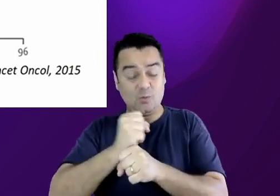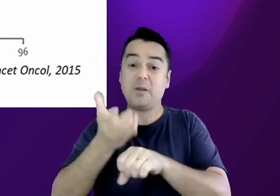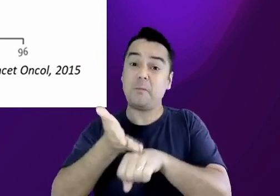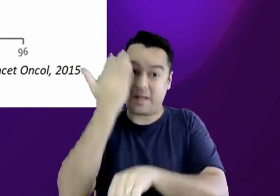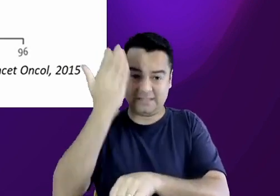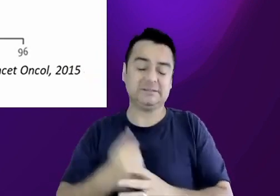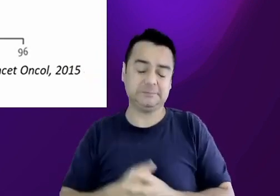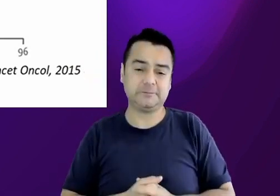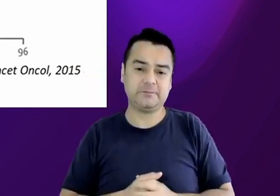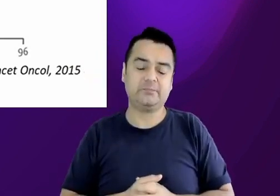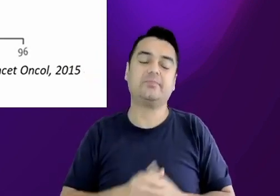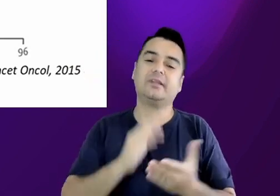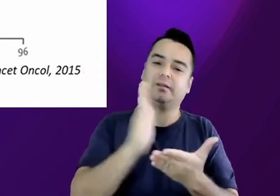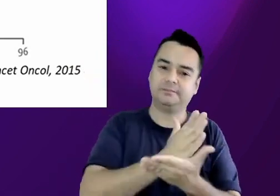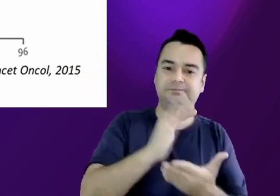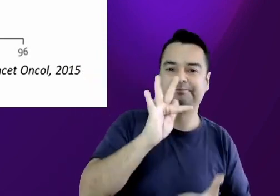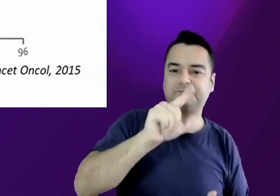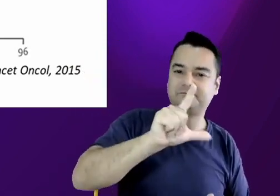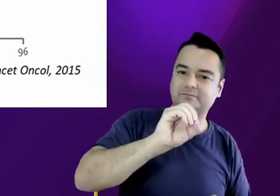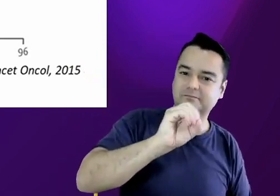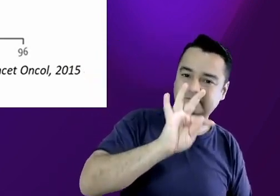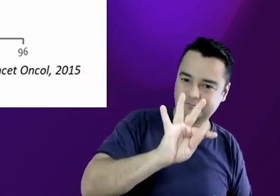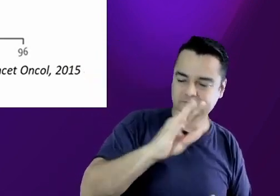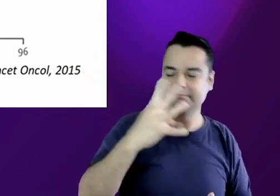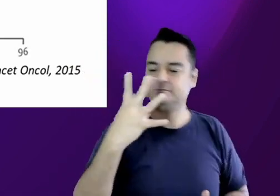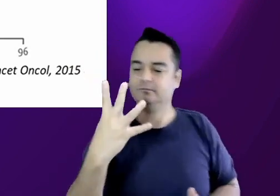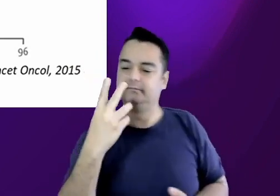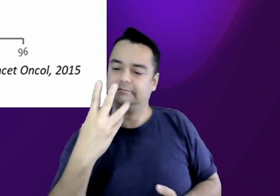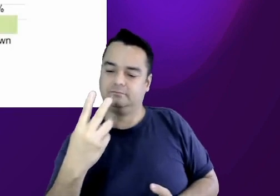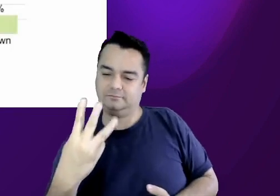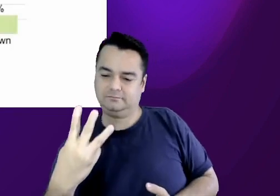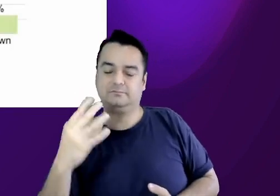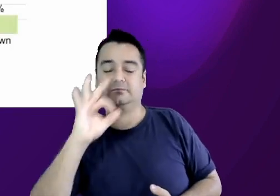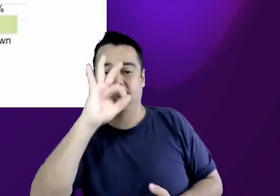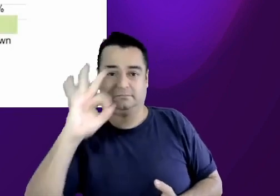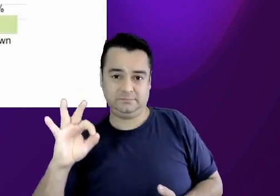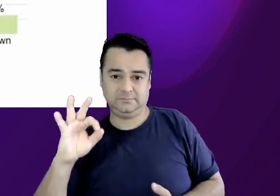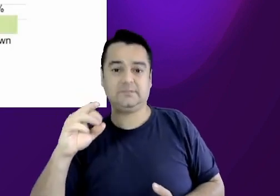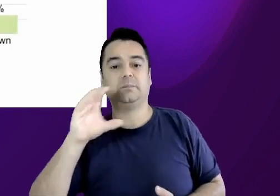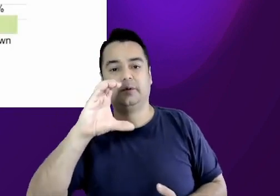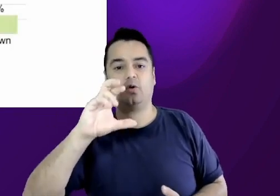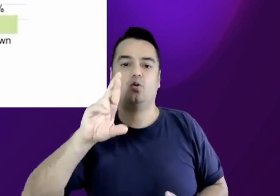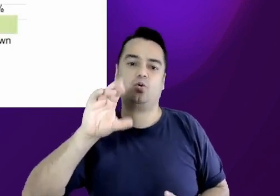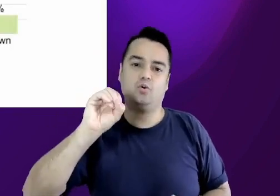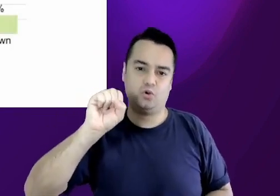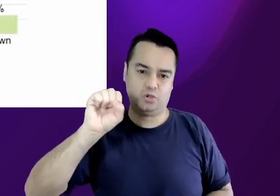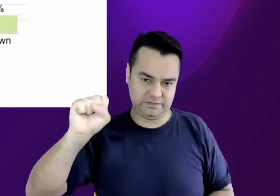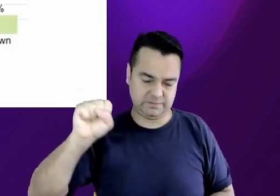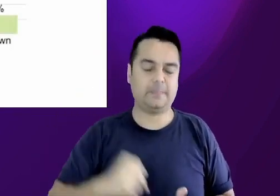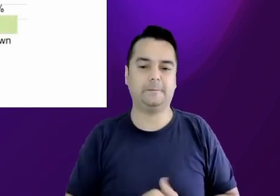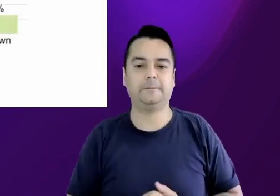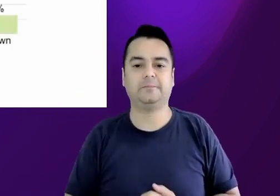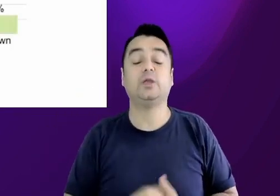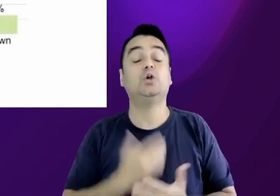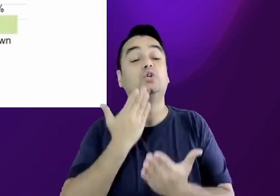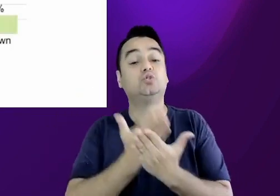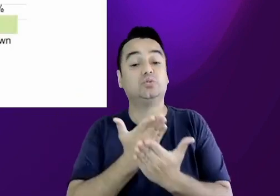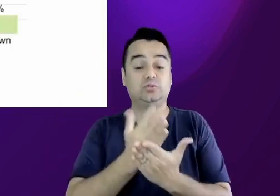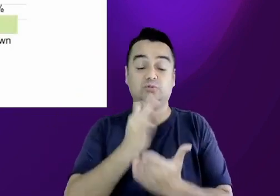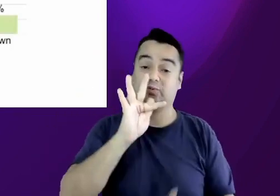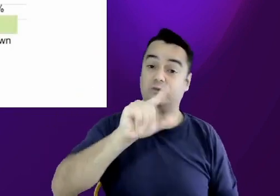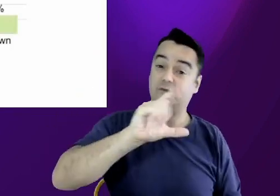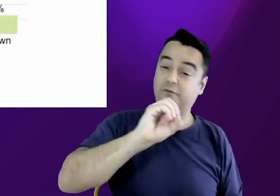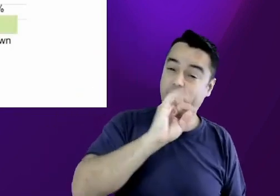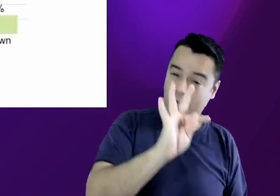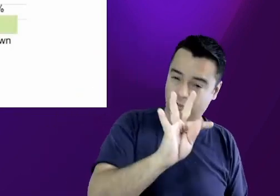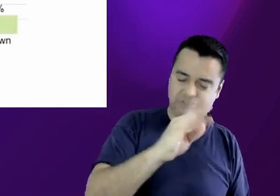para FLOT, 43% para o CROSS, tá? No estudo FLOT, a gente